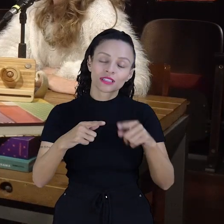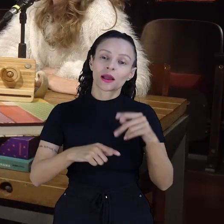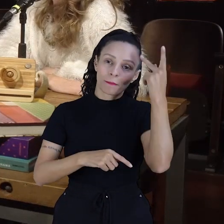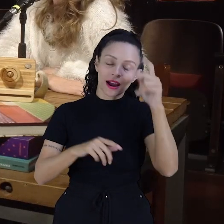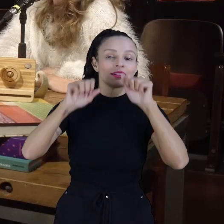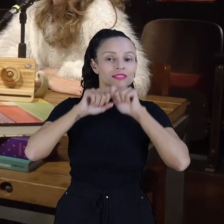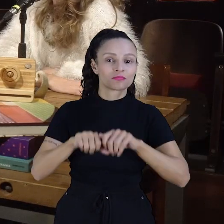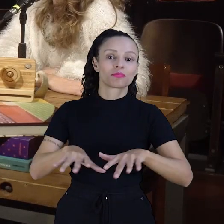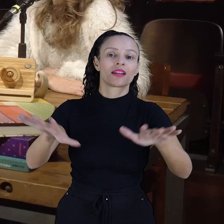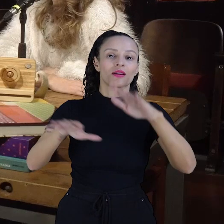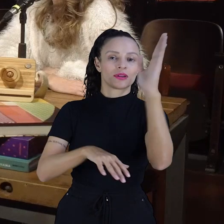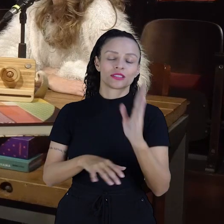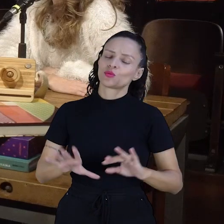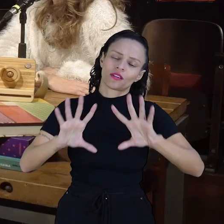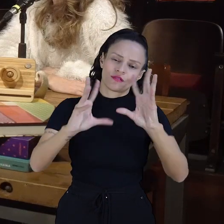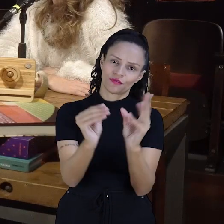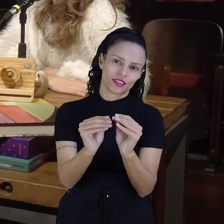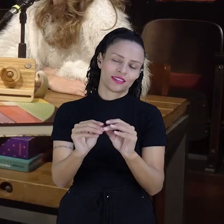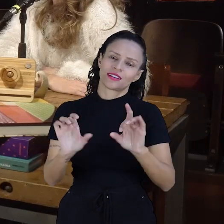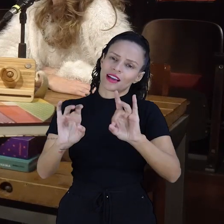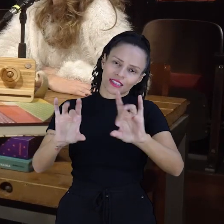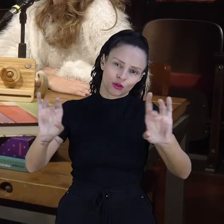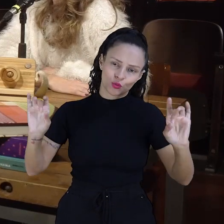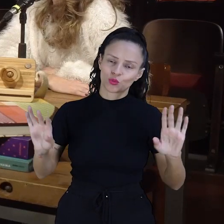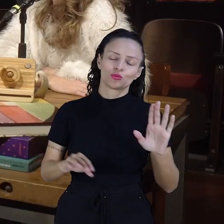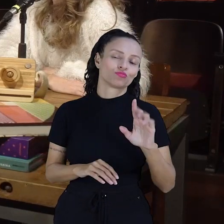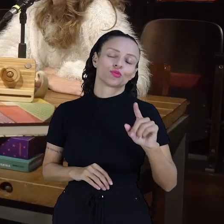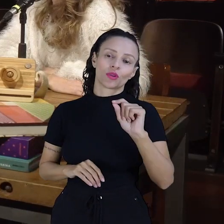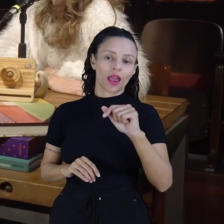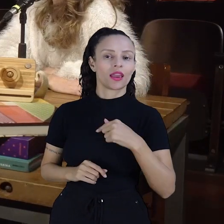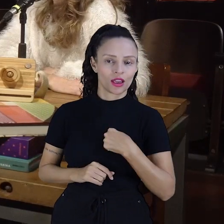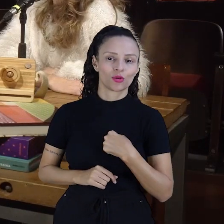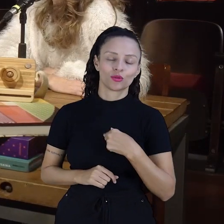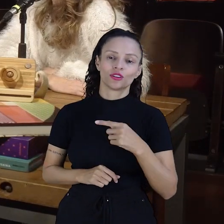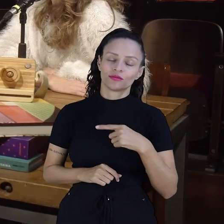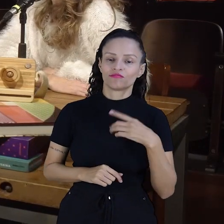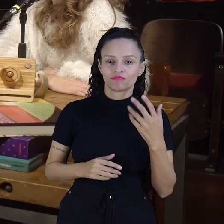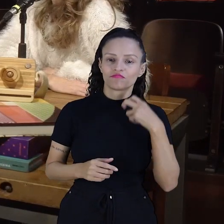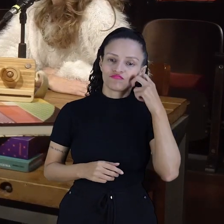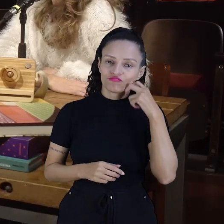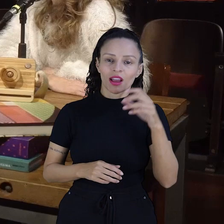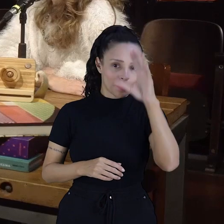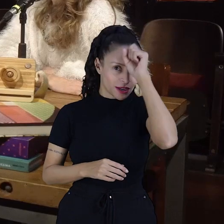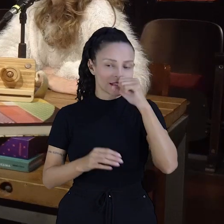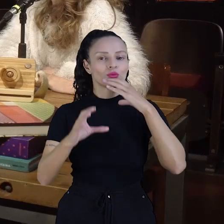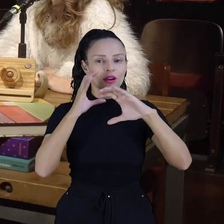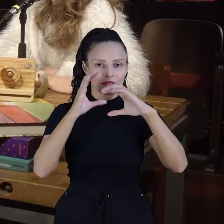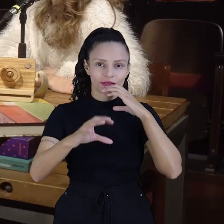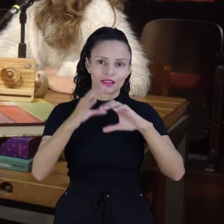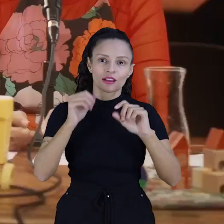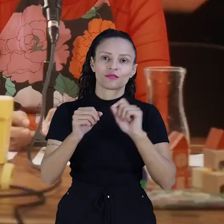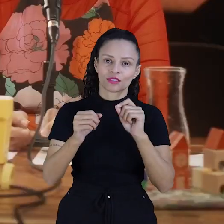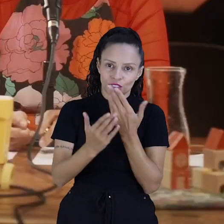para espalhar o Brasil. Enfim, daí cada um no seu quadrado lá, né? Porque eu, timidamente,